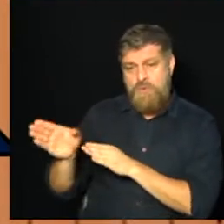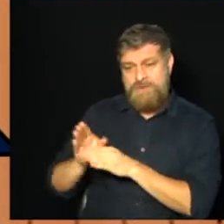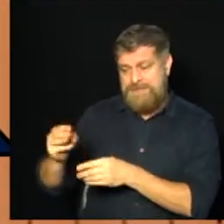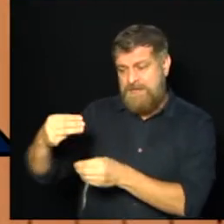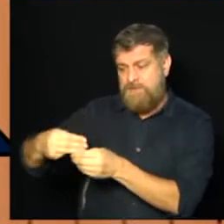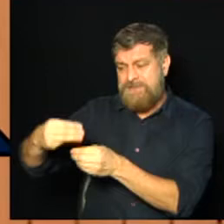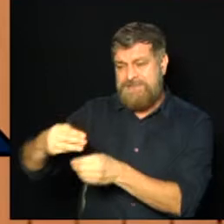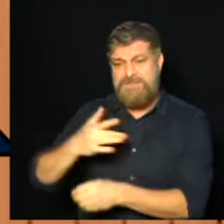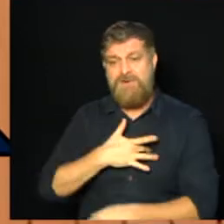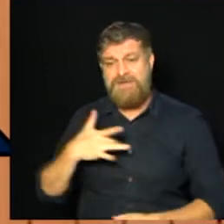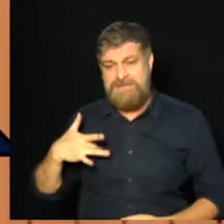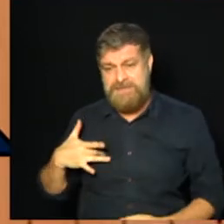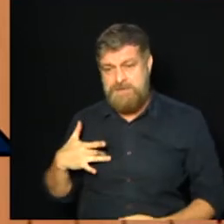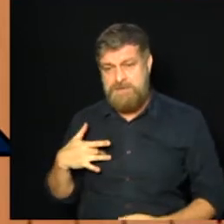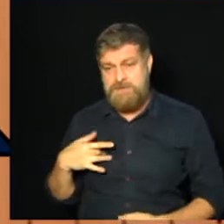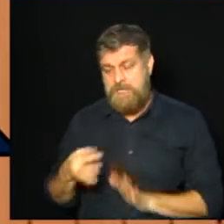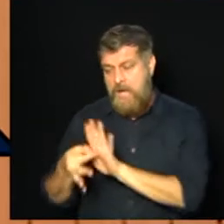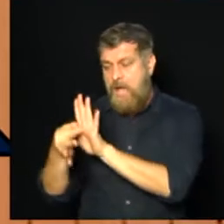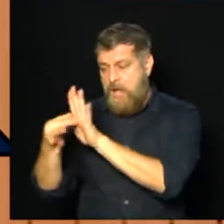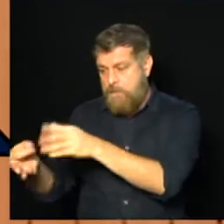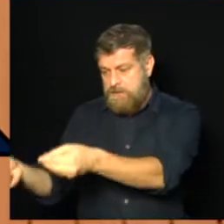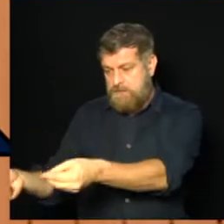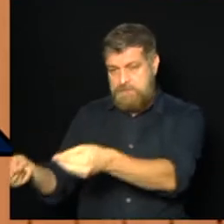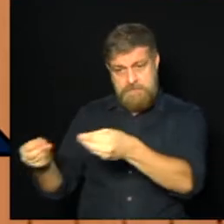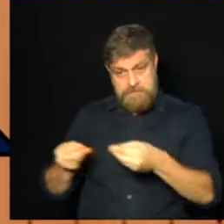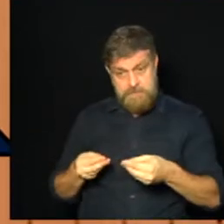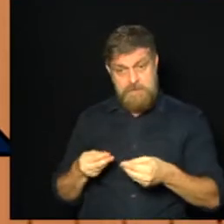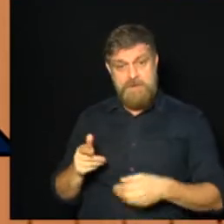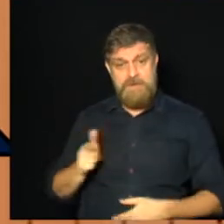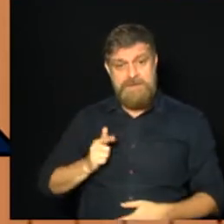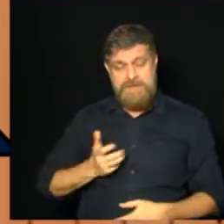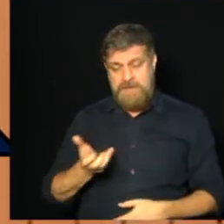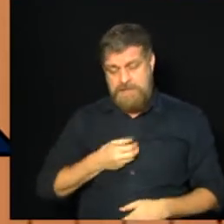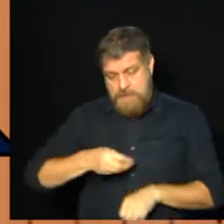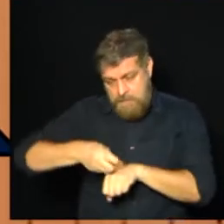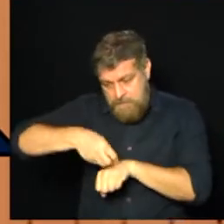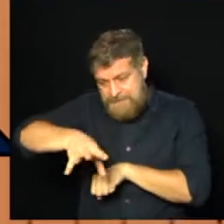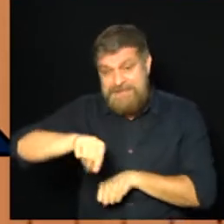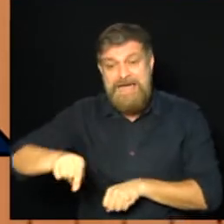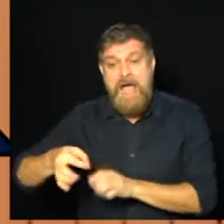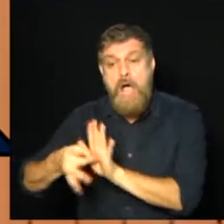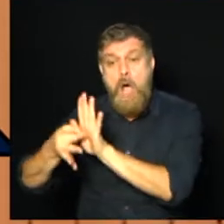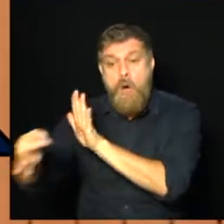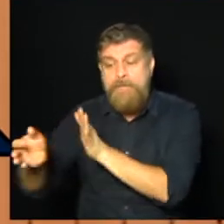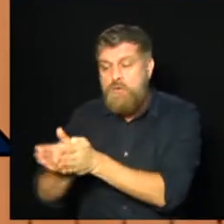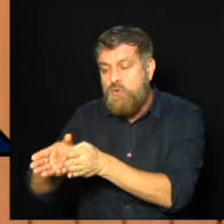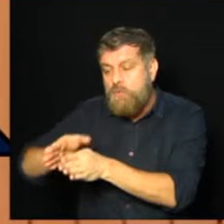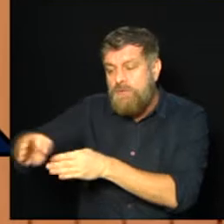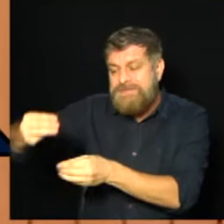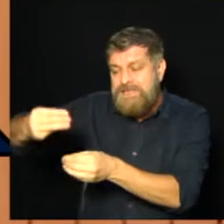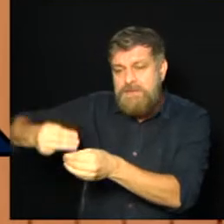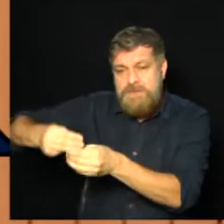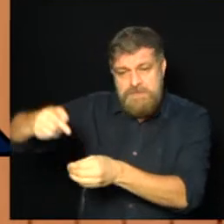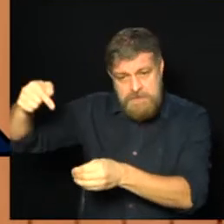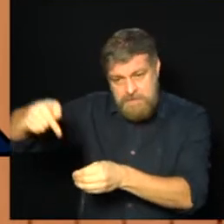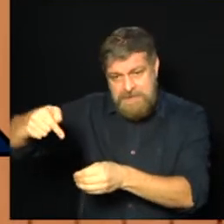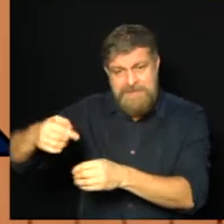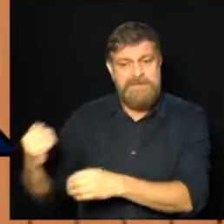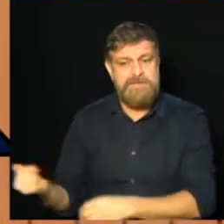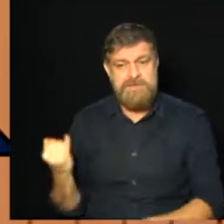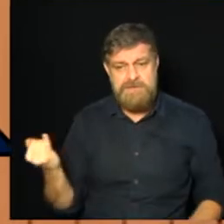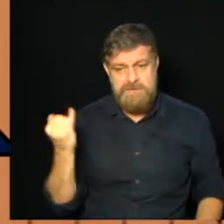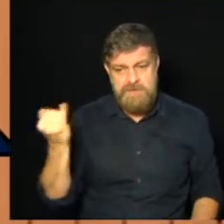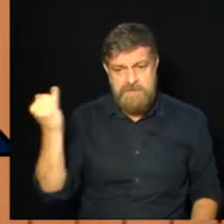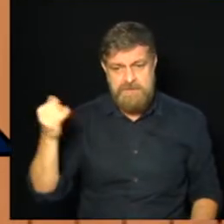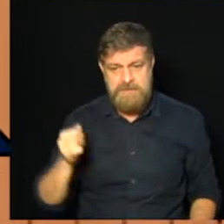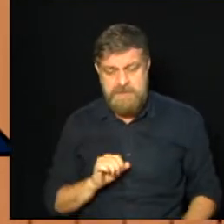se manifestou sobre isso, o Conselho Municipal, quero colocar aqui que o Conselho Municipal, que é uma entidade, é um órgão super importante de